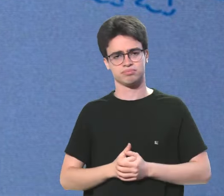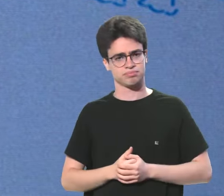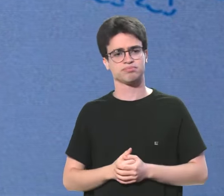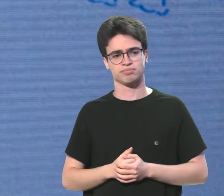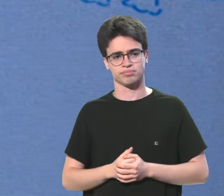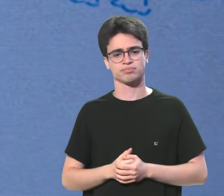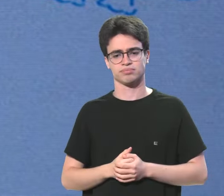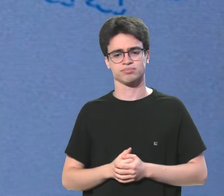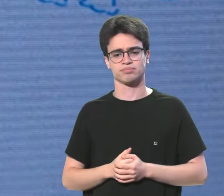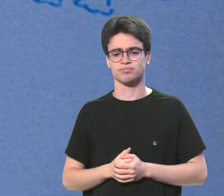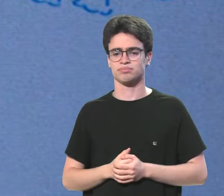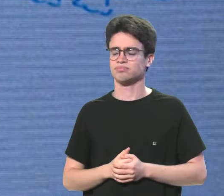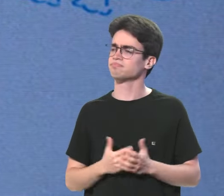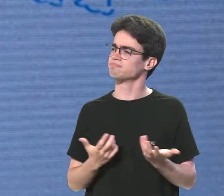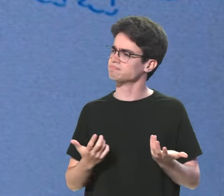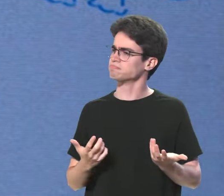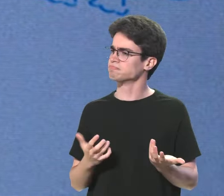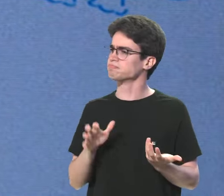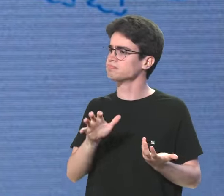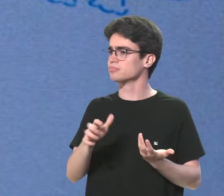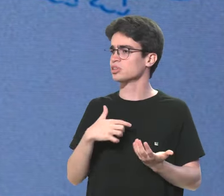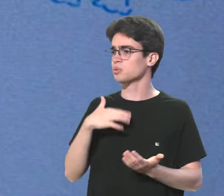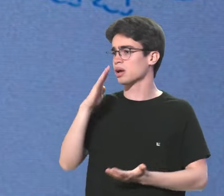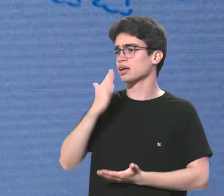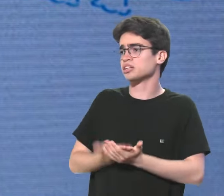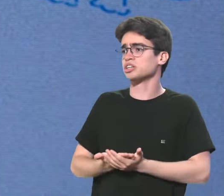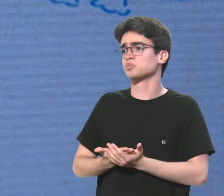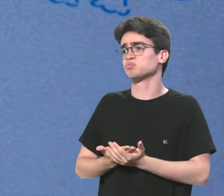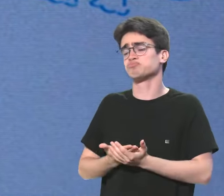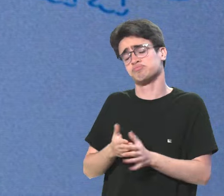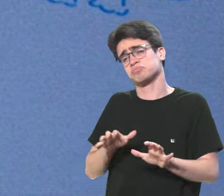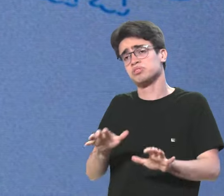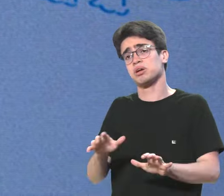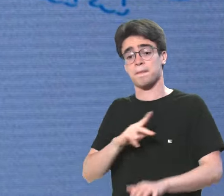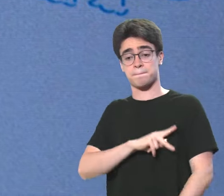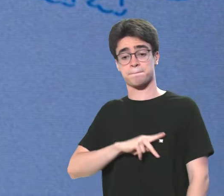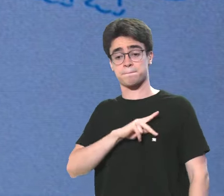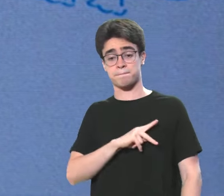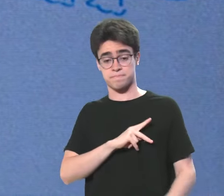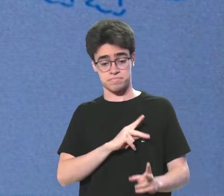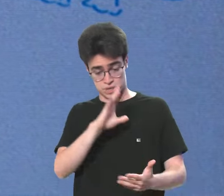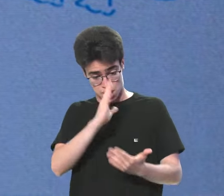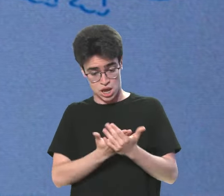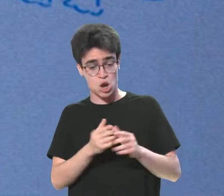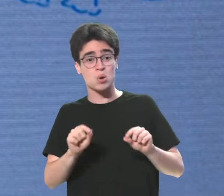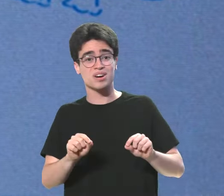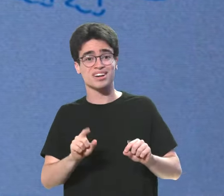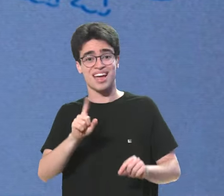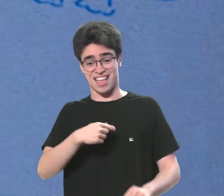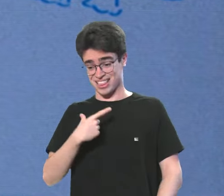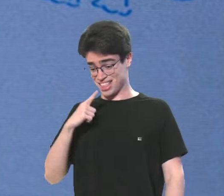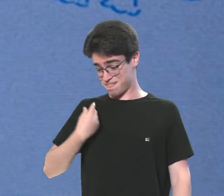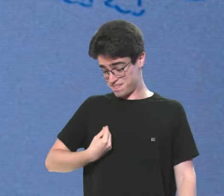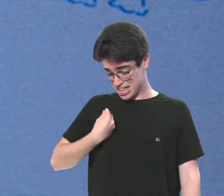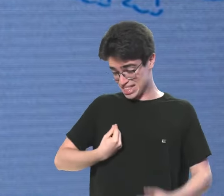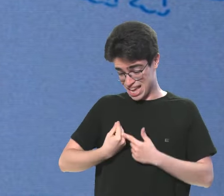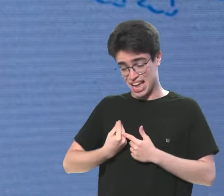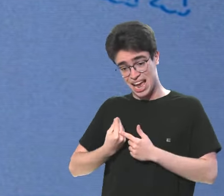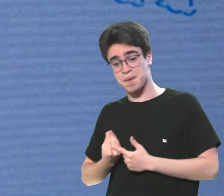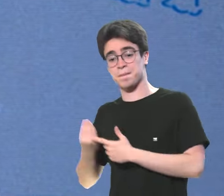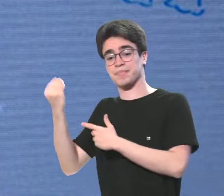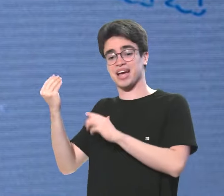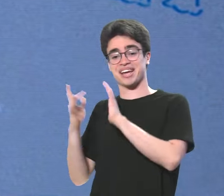né Eu acredito que foi nesse momento que Saulo começou a entender que o viver é Cristo como ele mesmo escreveu em Filipenses